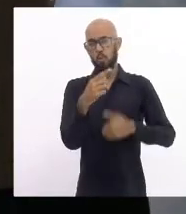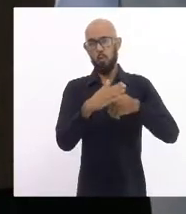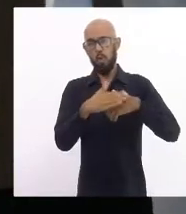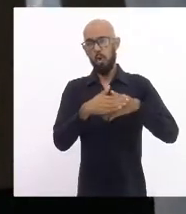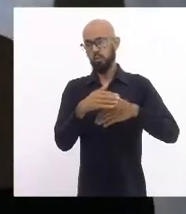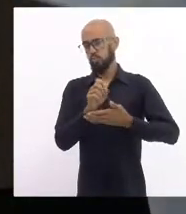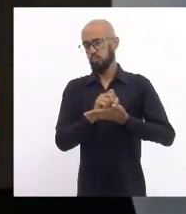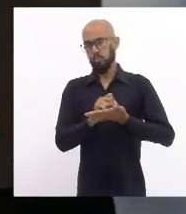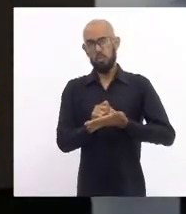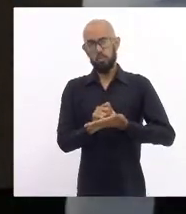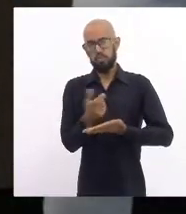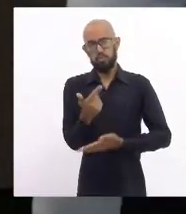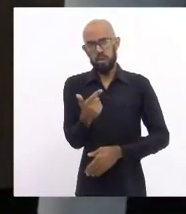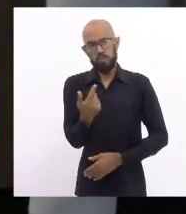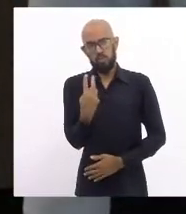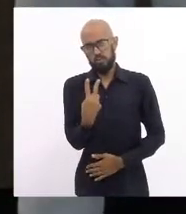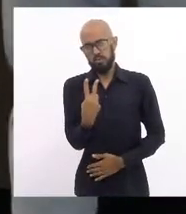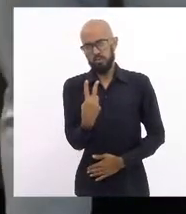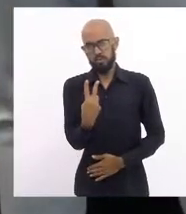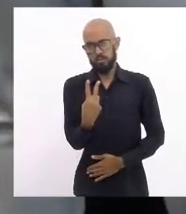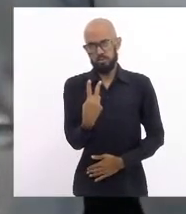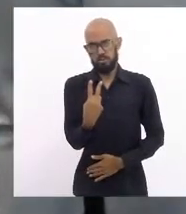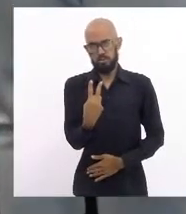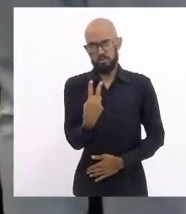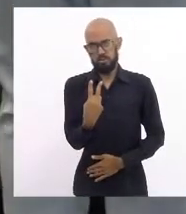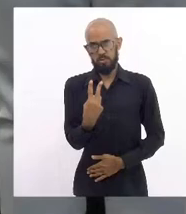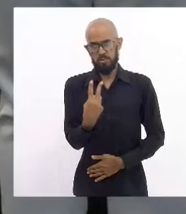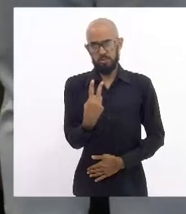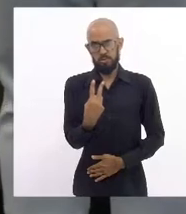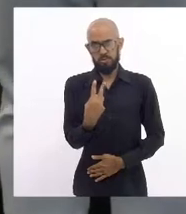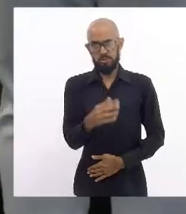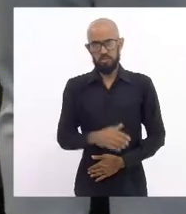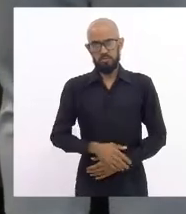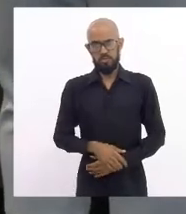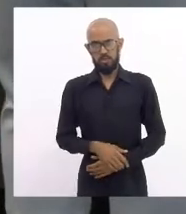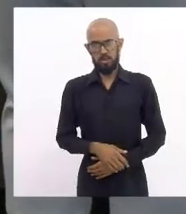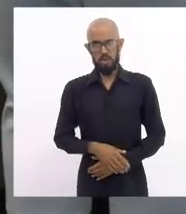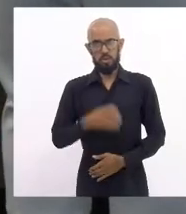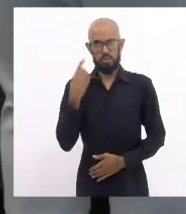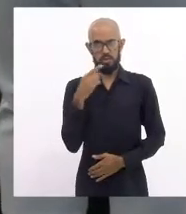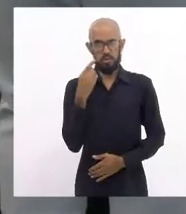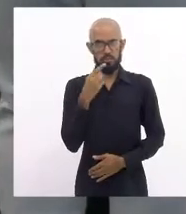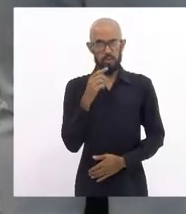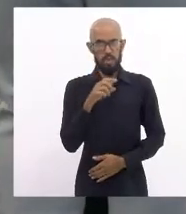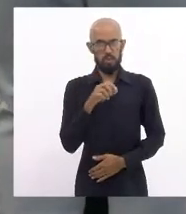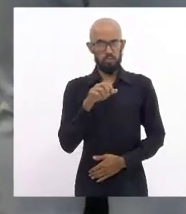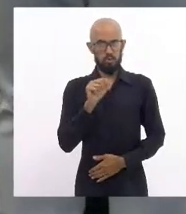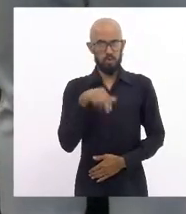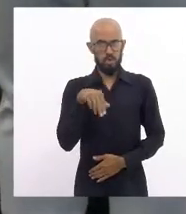autores. Está escrito aqui. Deputado Anqueta, que está presente, está ali.